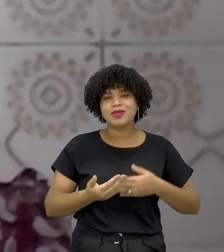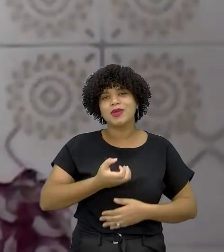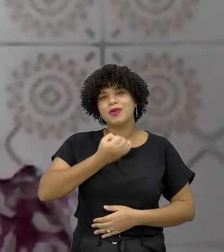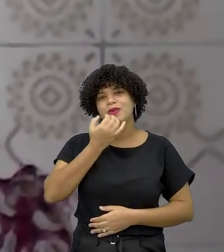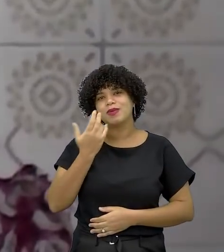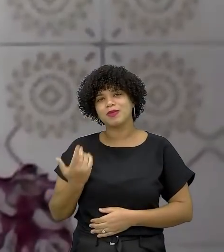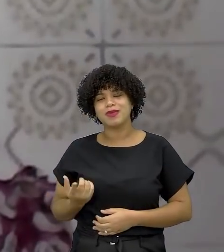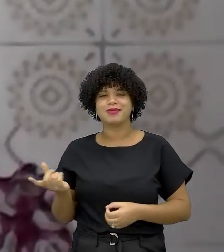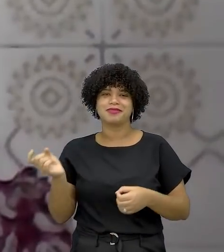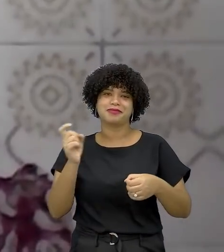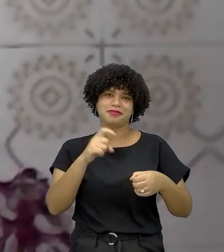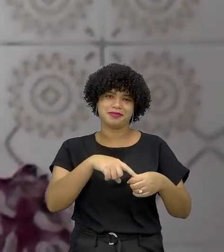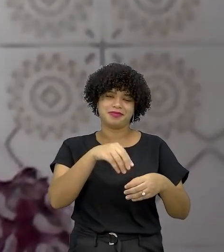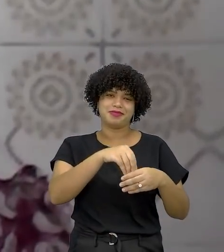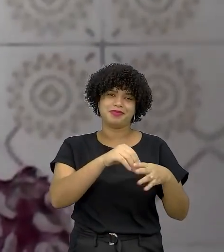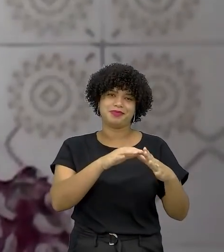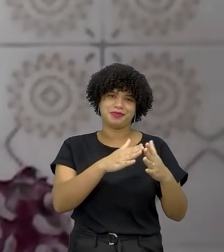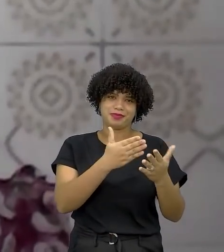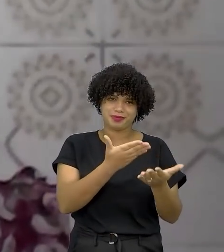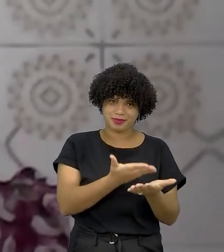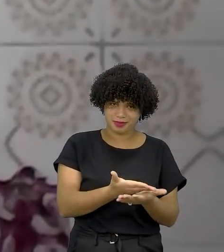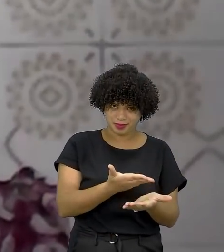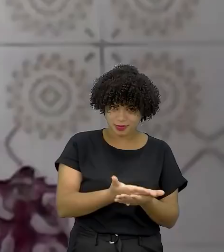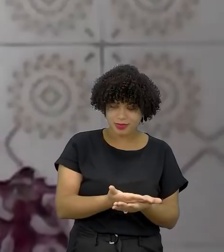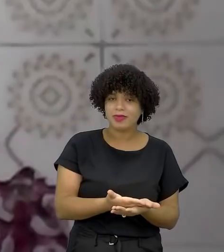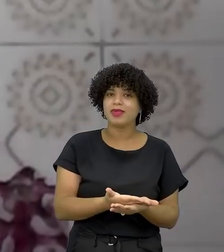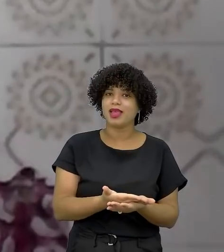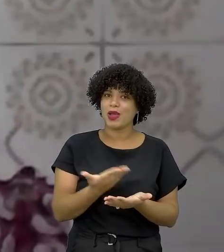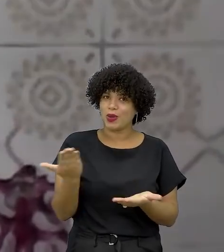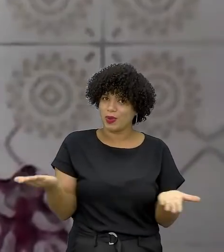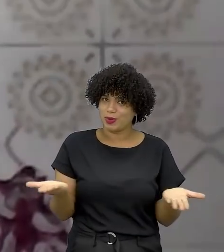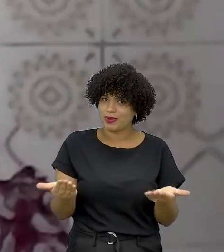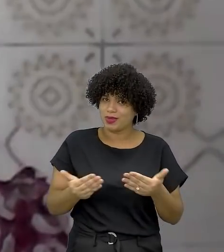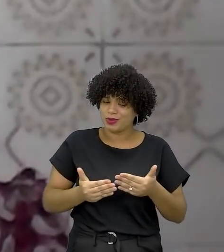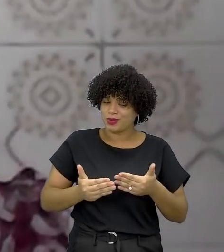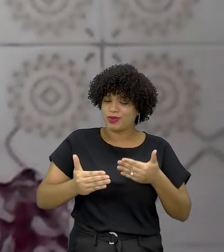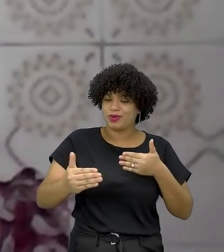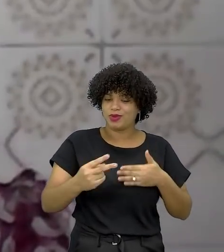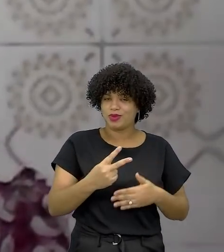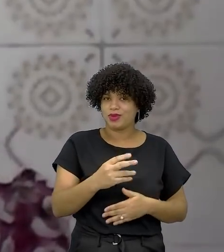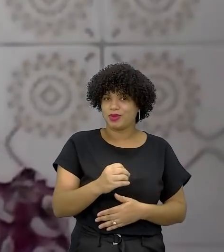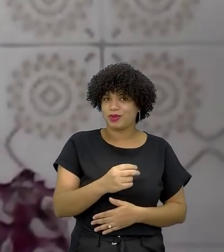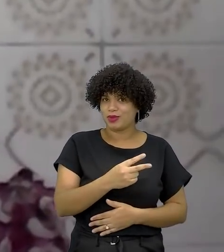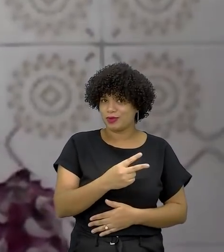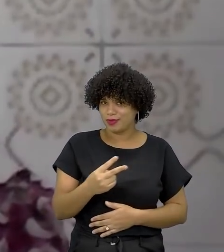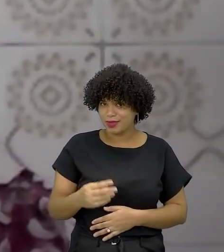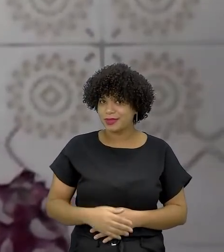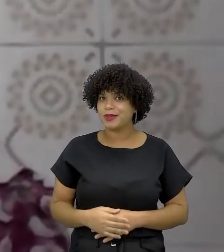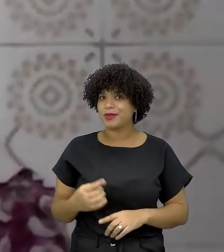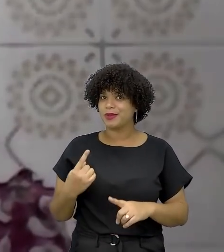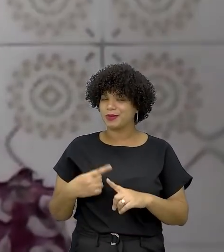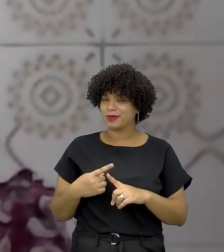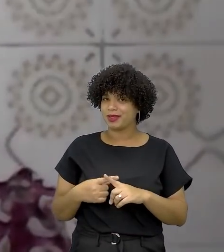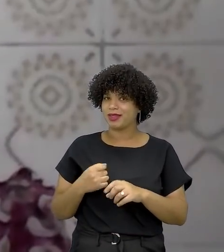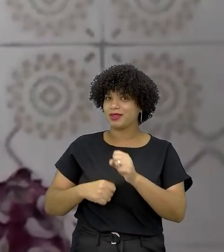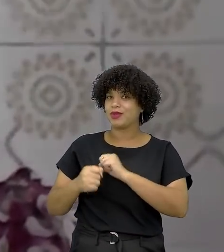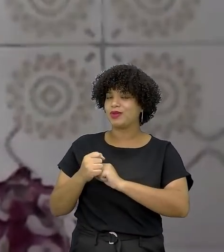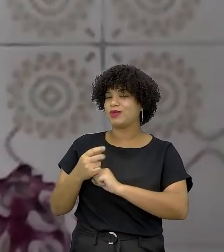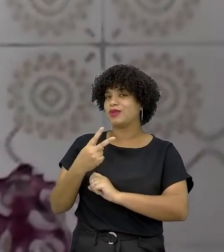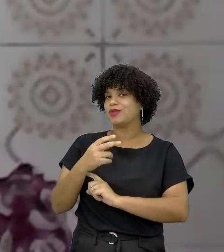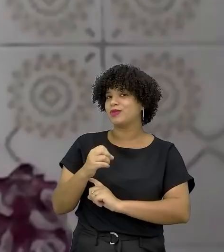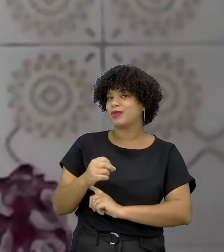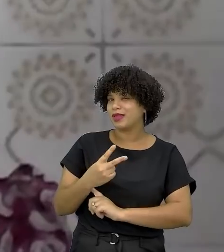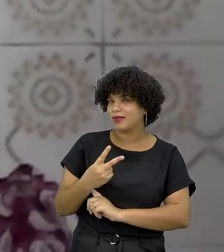todos aí postos, né, para mais esse ano letivo. Tivemos um 2020,